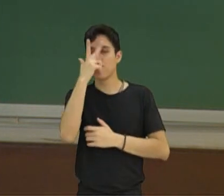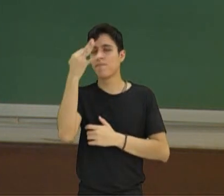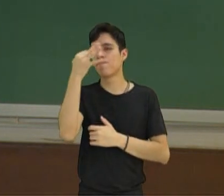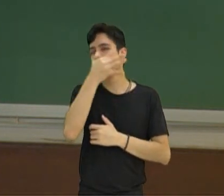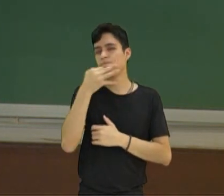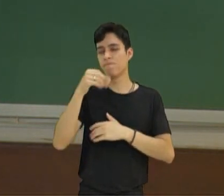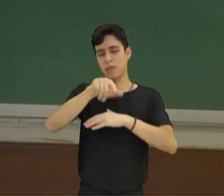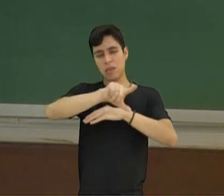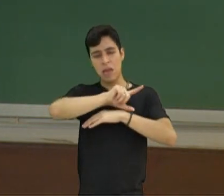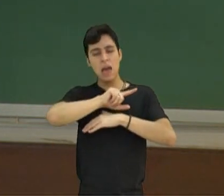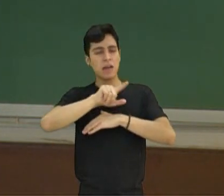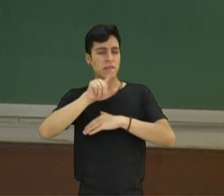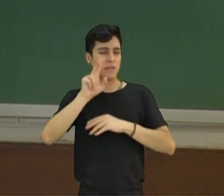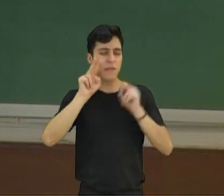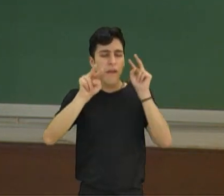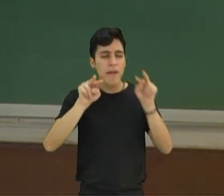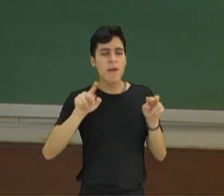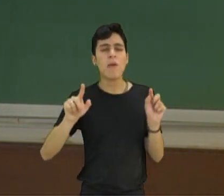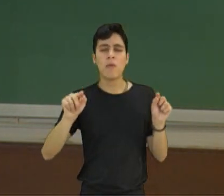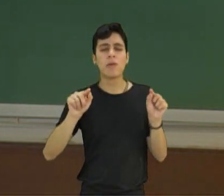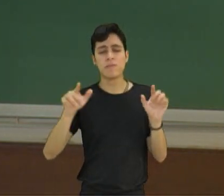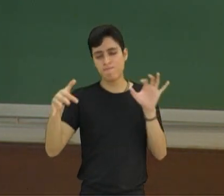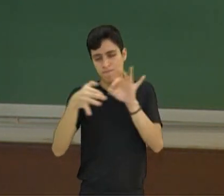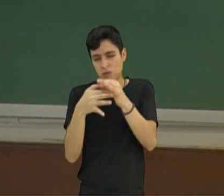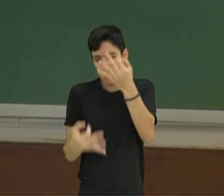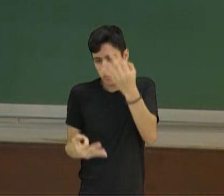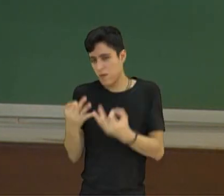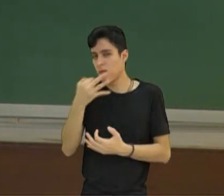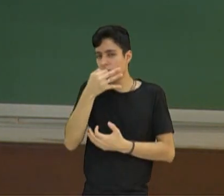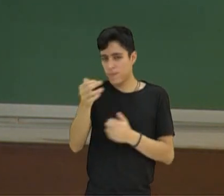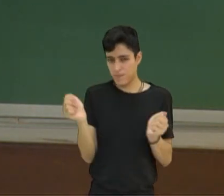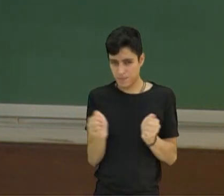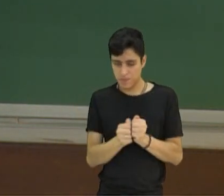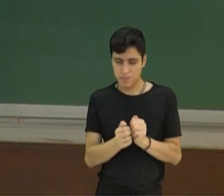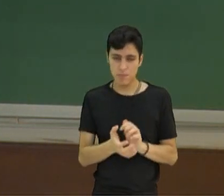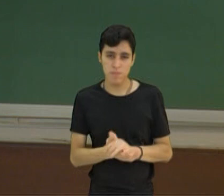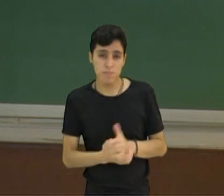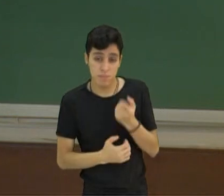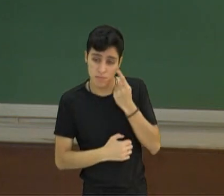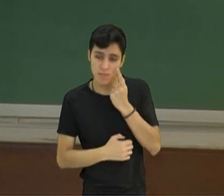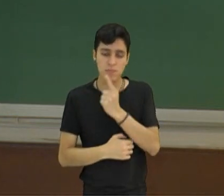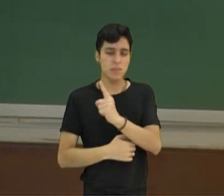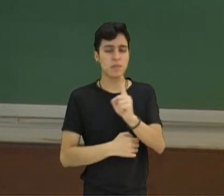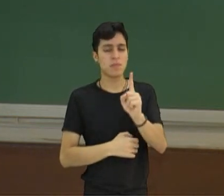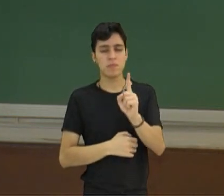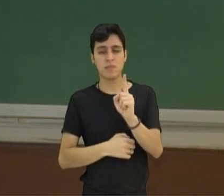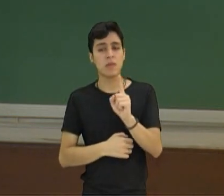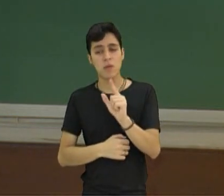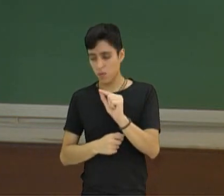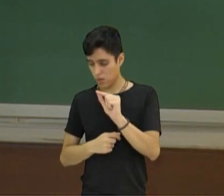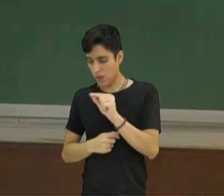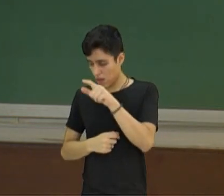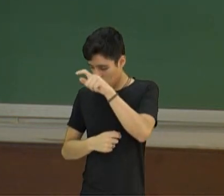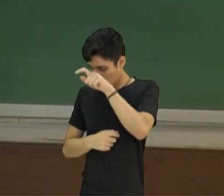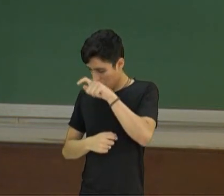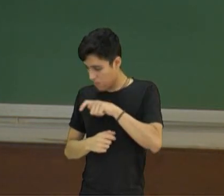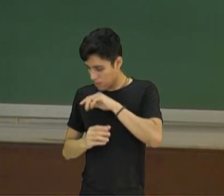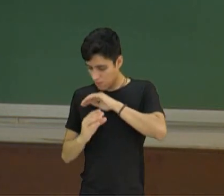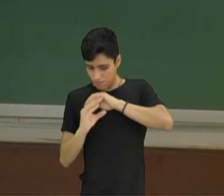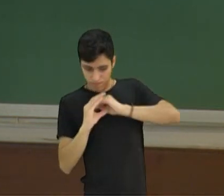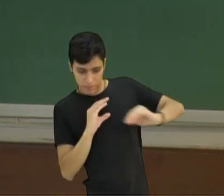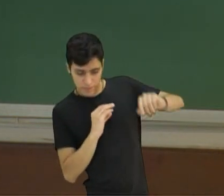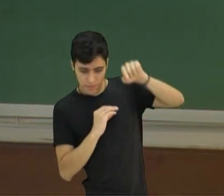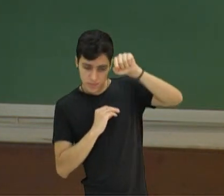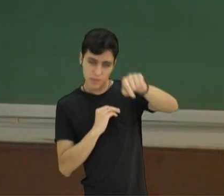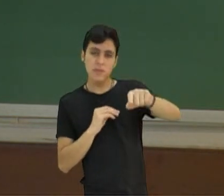como vimos antes, que justificam a sua opinião. E a presença de destinatário e remetente, ele vai encaminhar, assim,